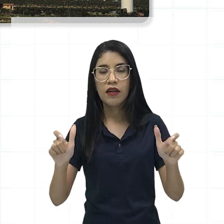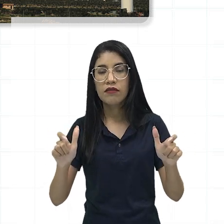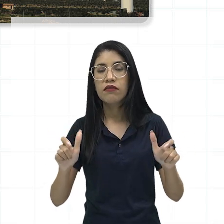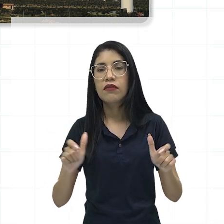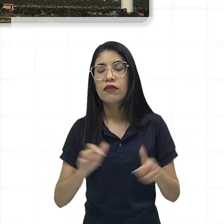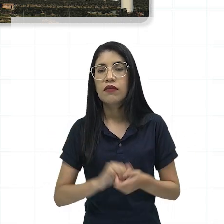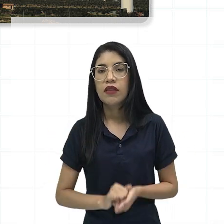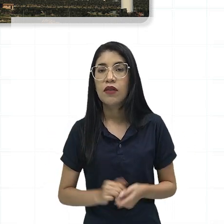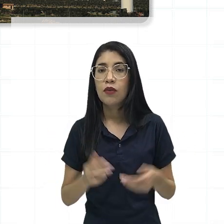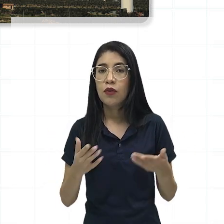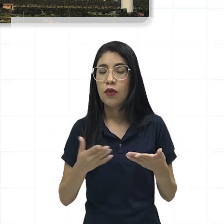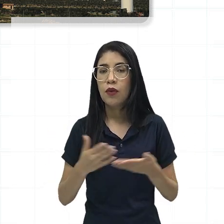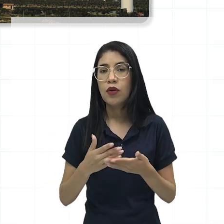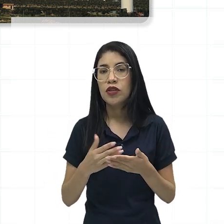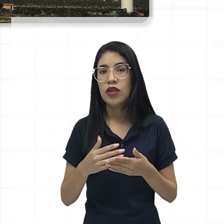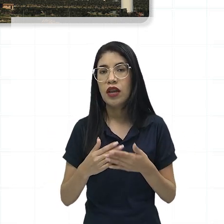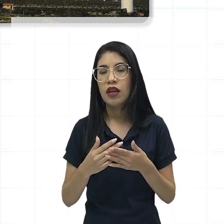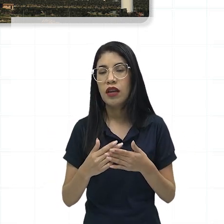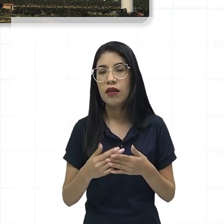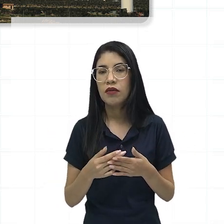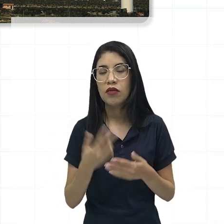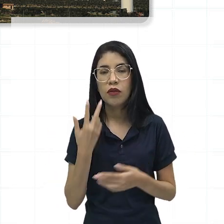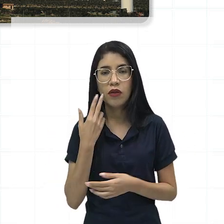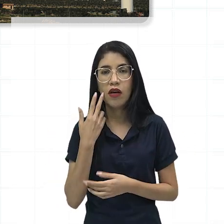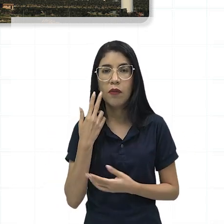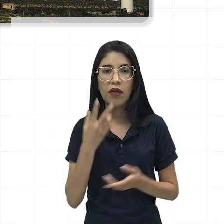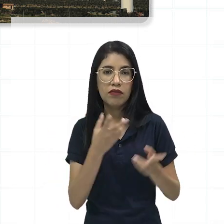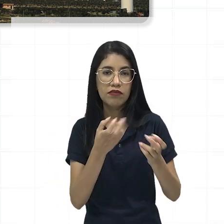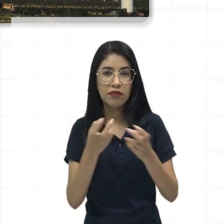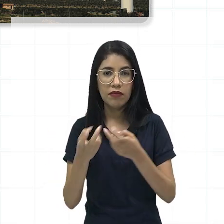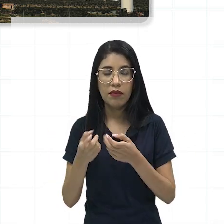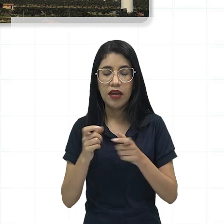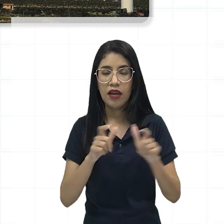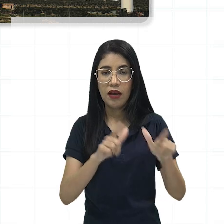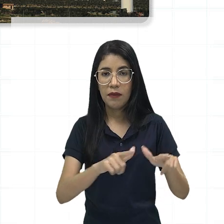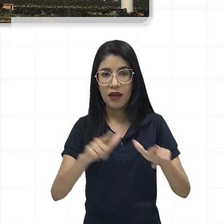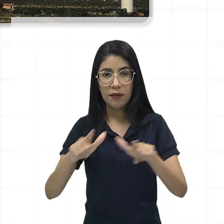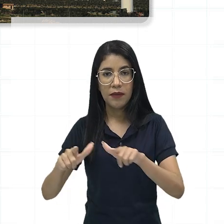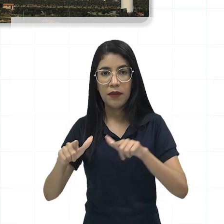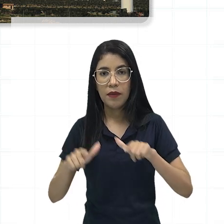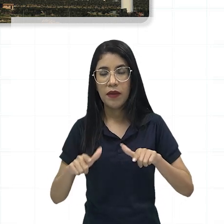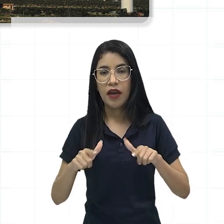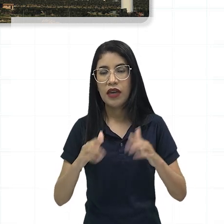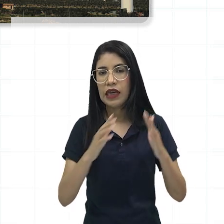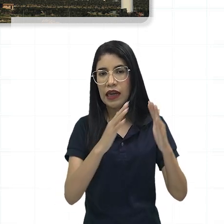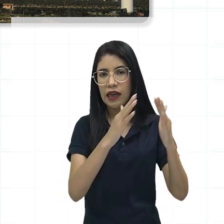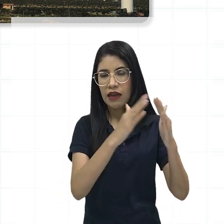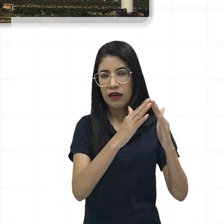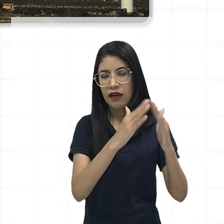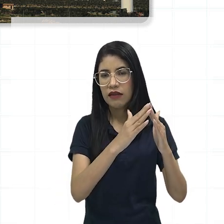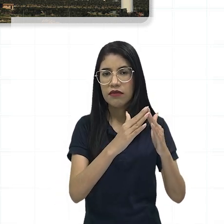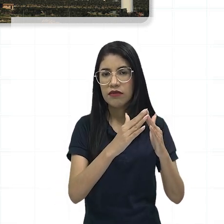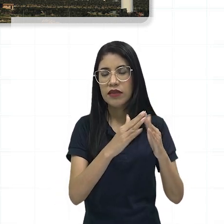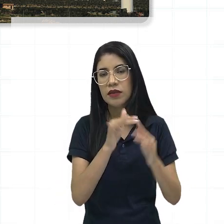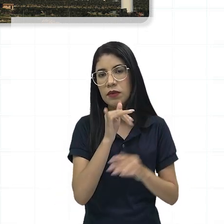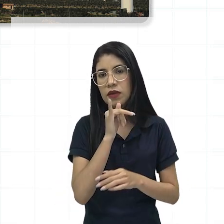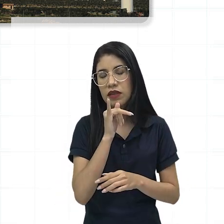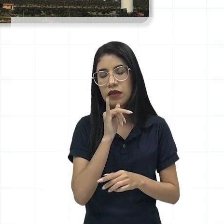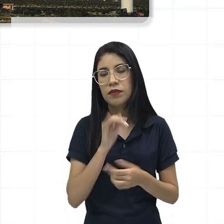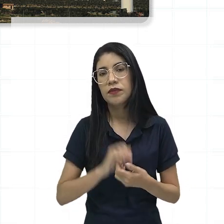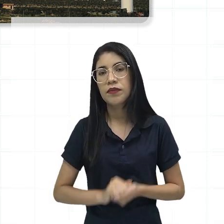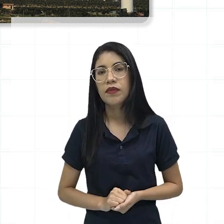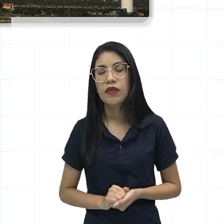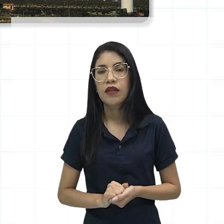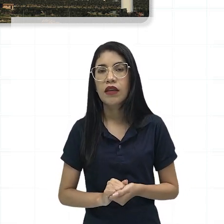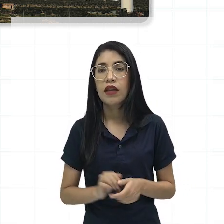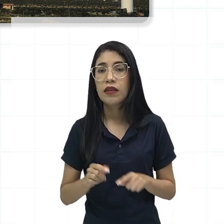né? Então, hoje é mais comum a gente observar essas placas solares em residências, por exemplo, enquanto